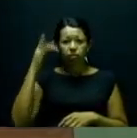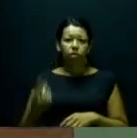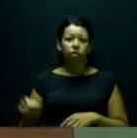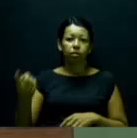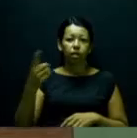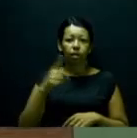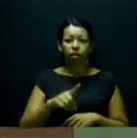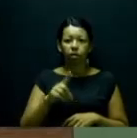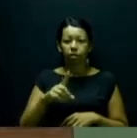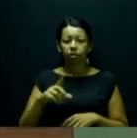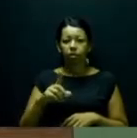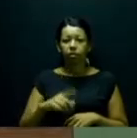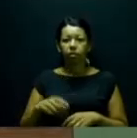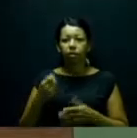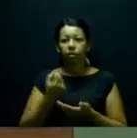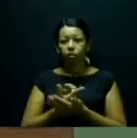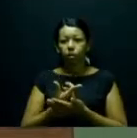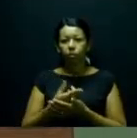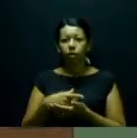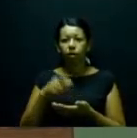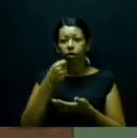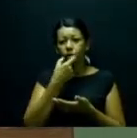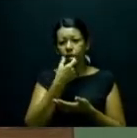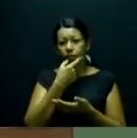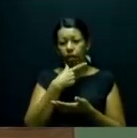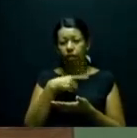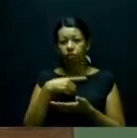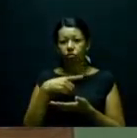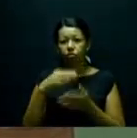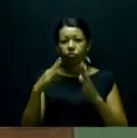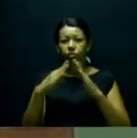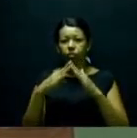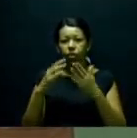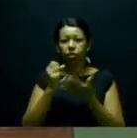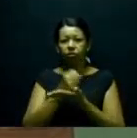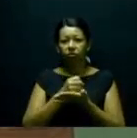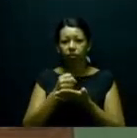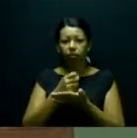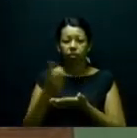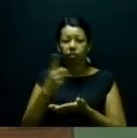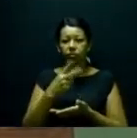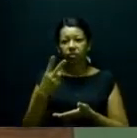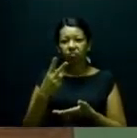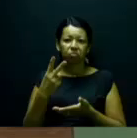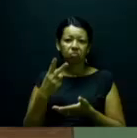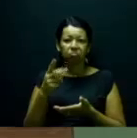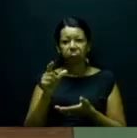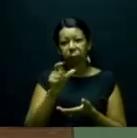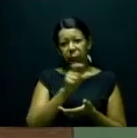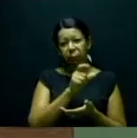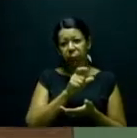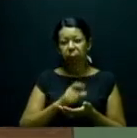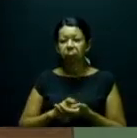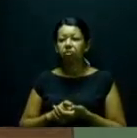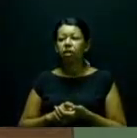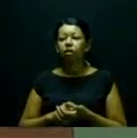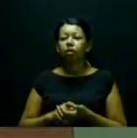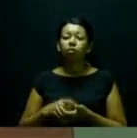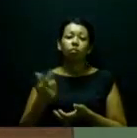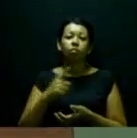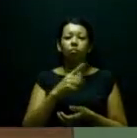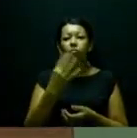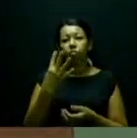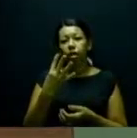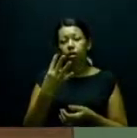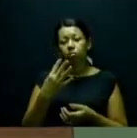aqui, se ele compra um remédio na farmácia, vem uma caixa com 2 cartelas, ou 4 às vezes. Automaticamente